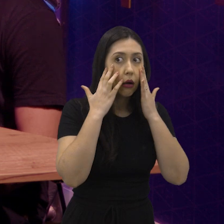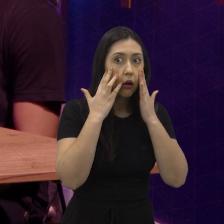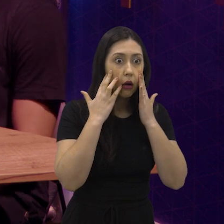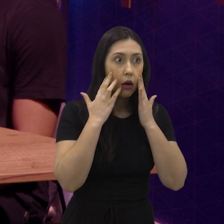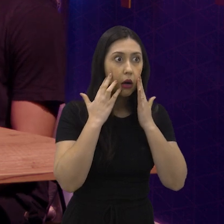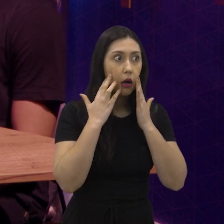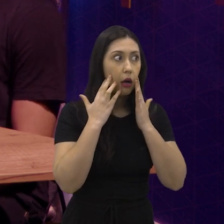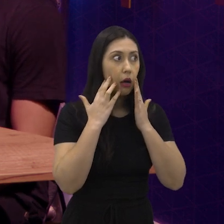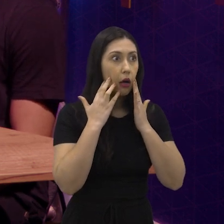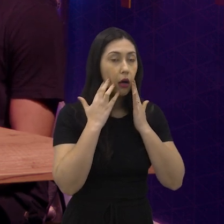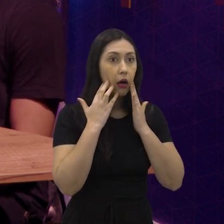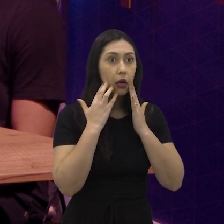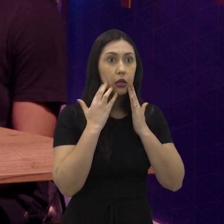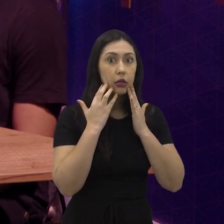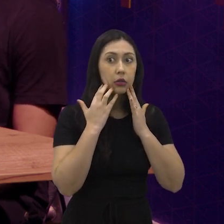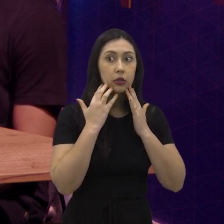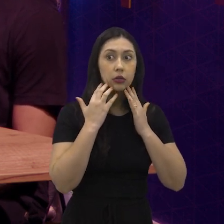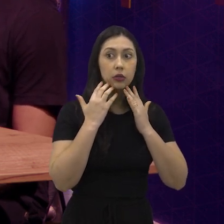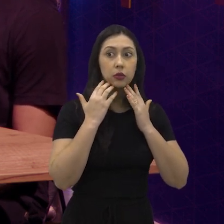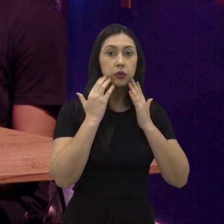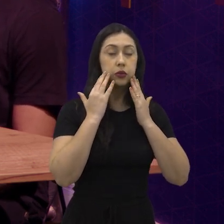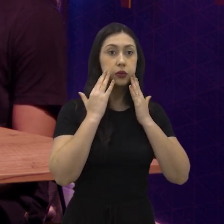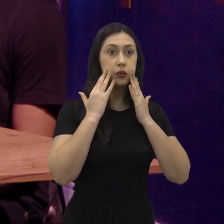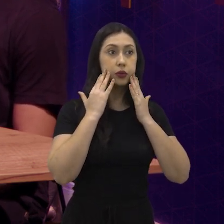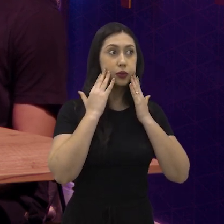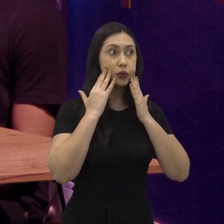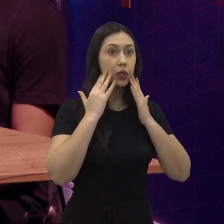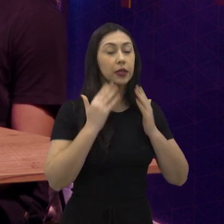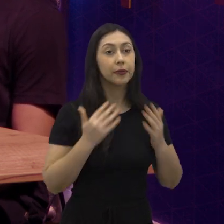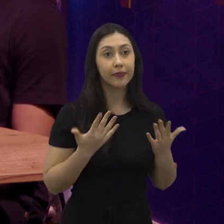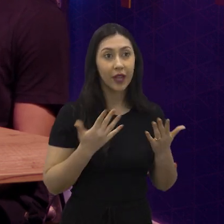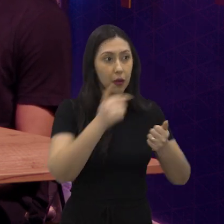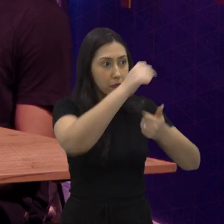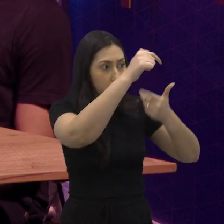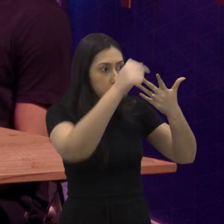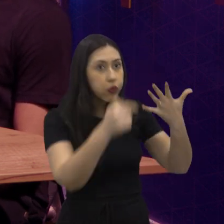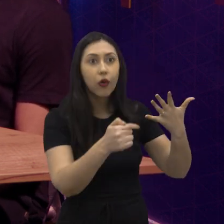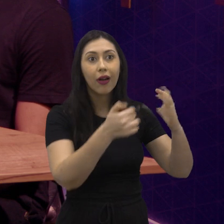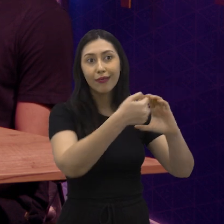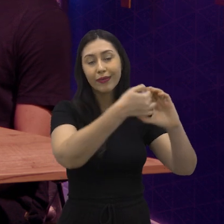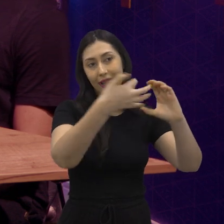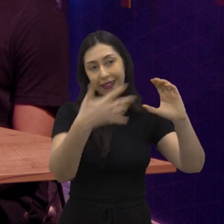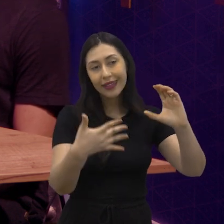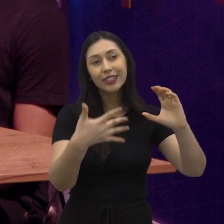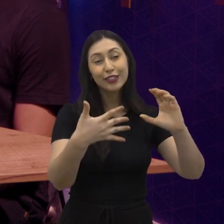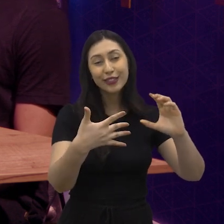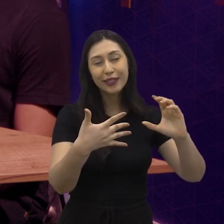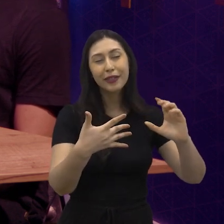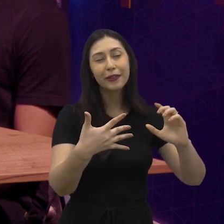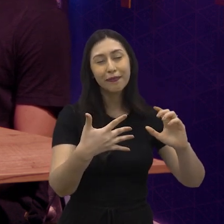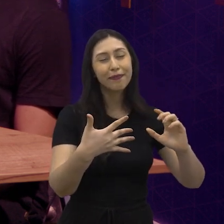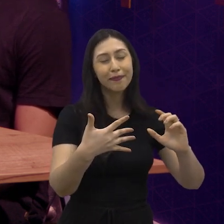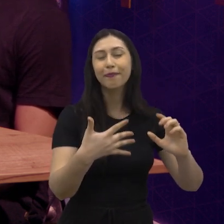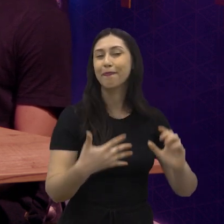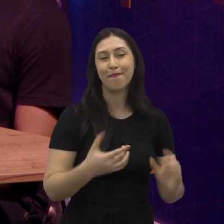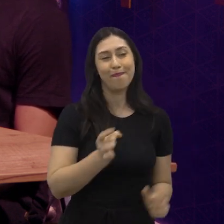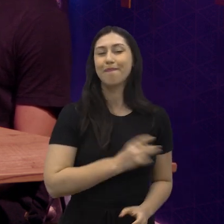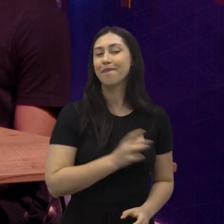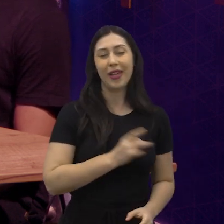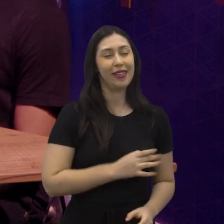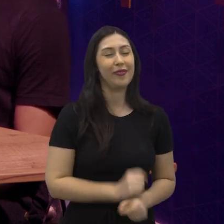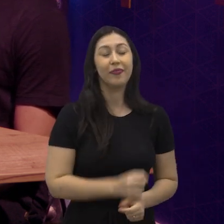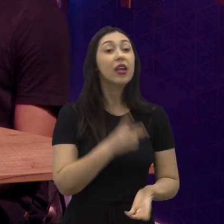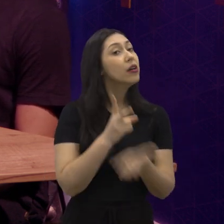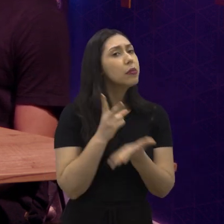empalidecimento da pele. Todas essas características, elas aparecem quando a gente está com medo, e mesmo quando a gente